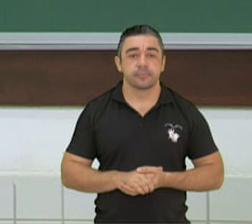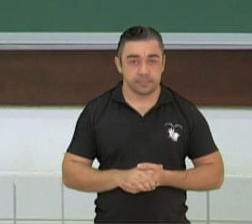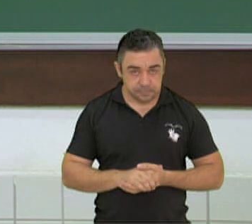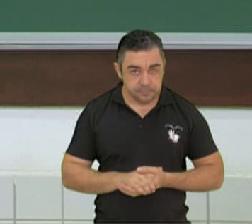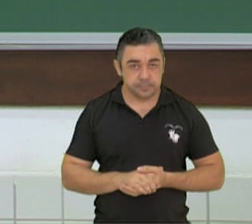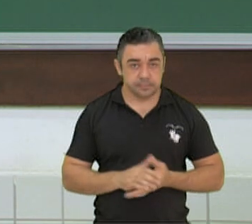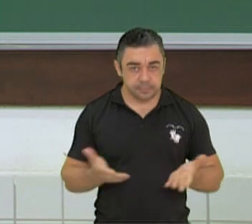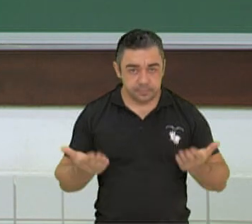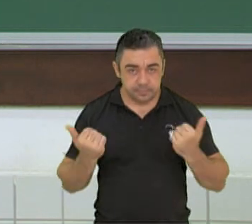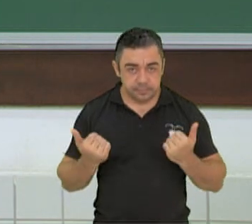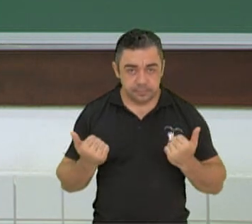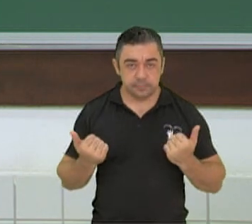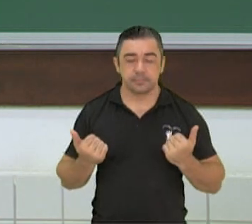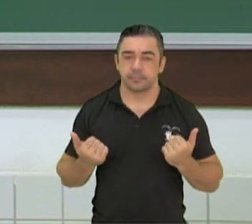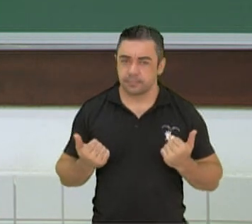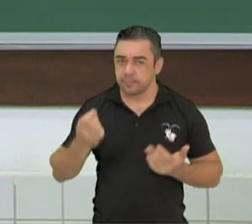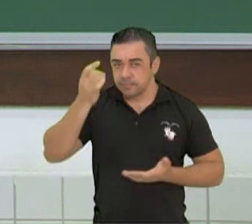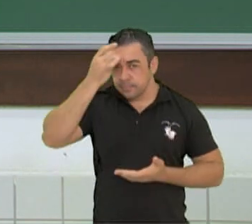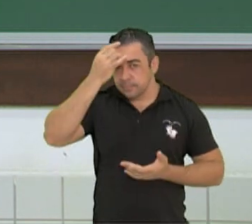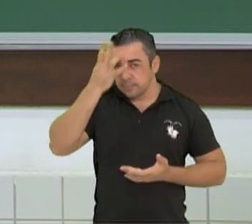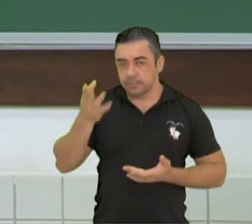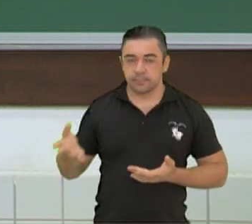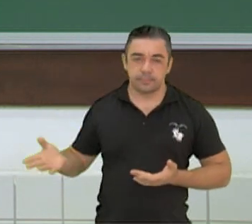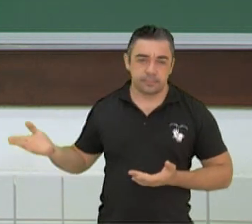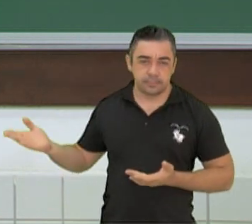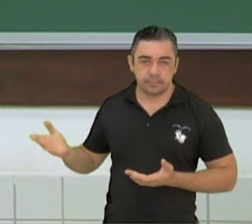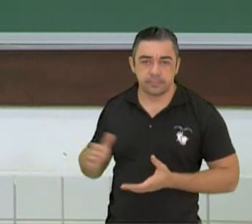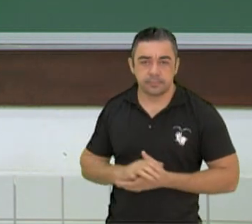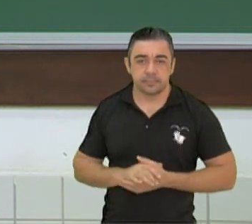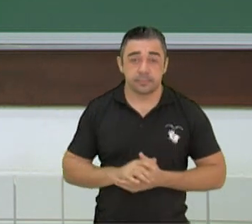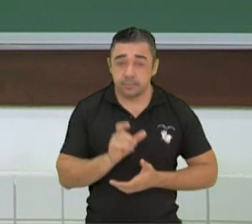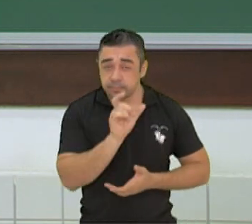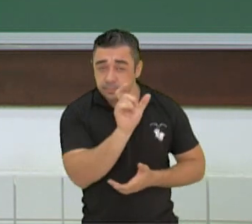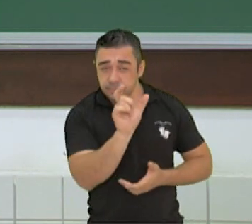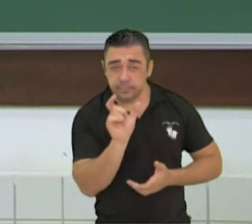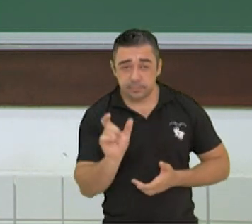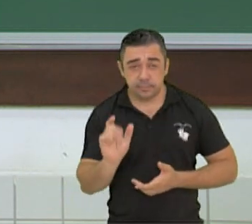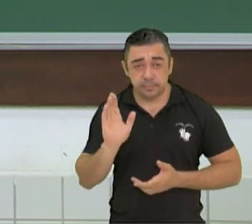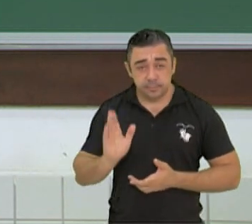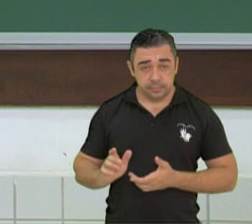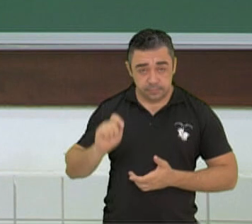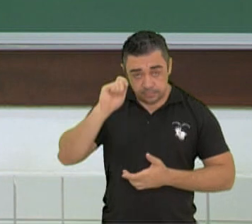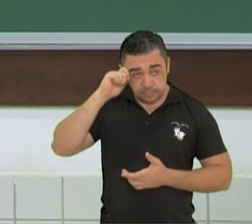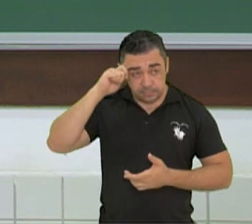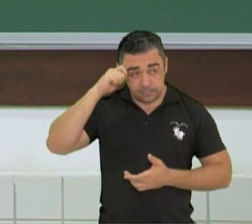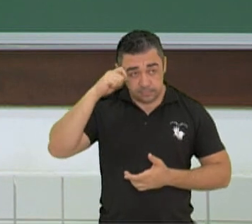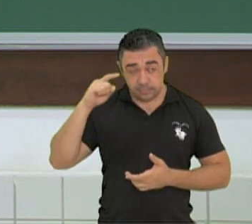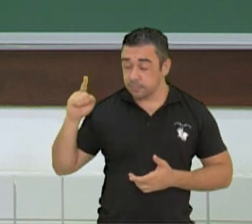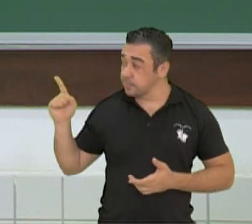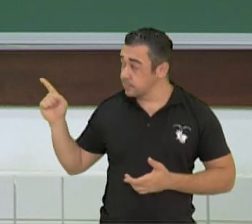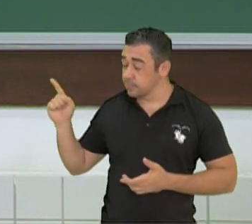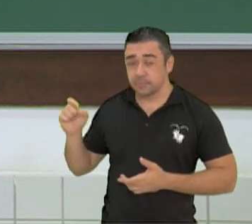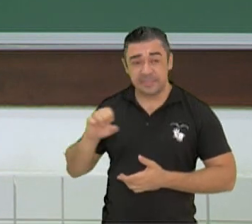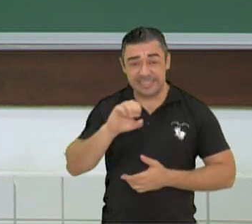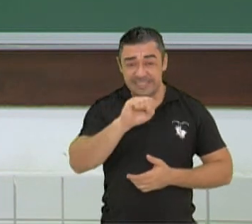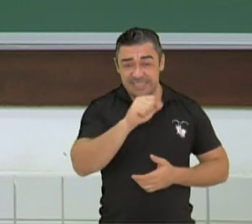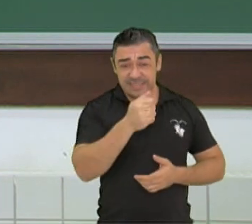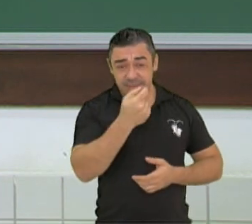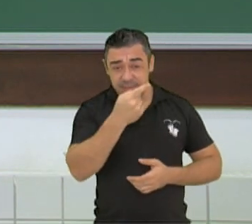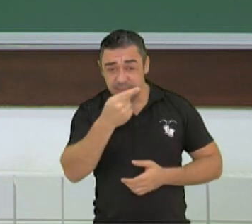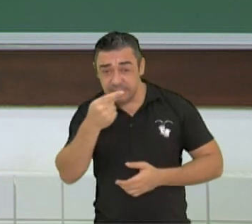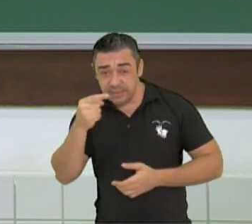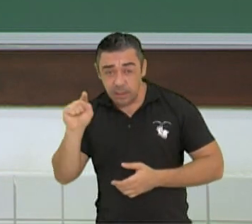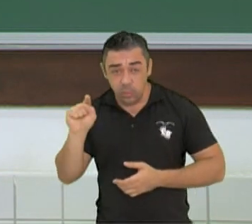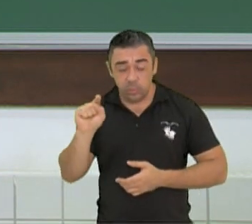Vamos lá, pessoal? Muito fácil, né? As palavrinhas estão ali em destaque, né? As